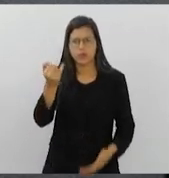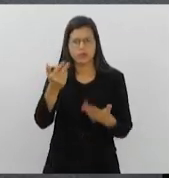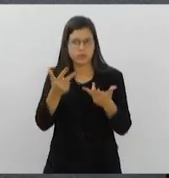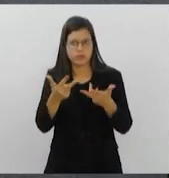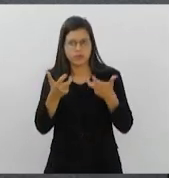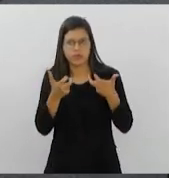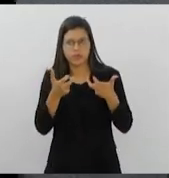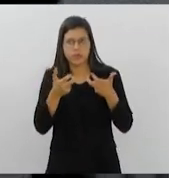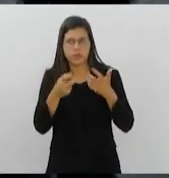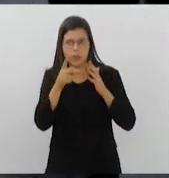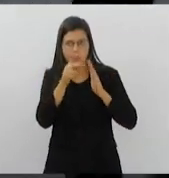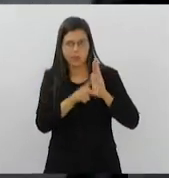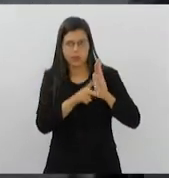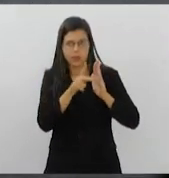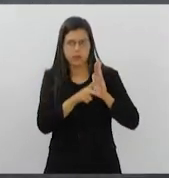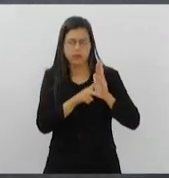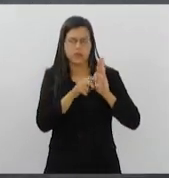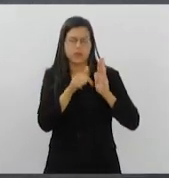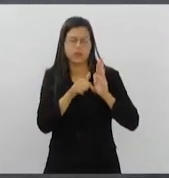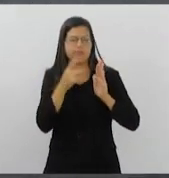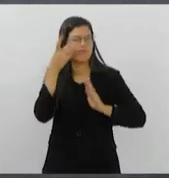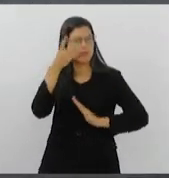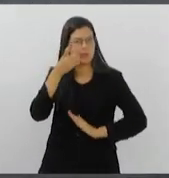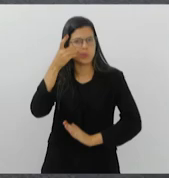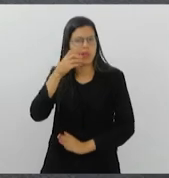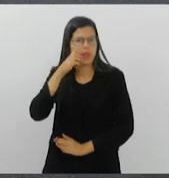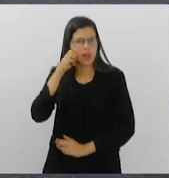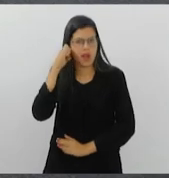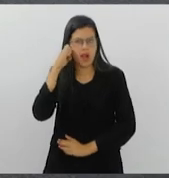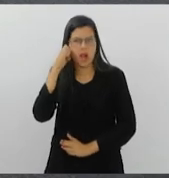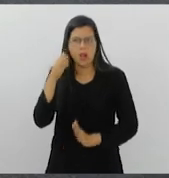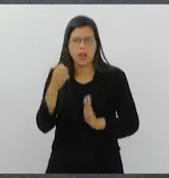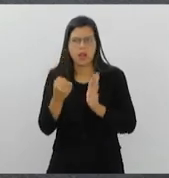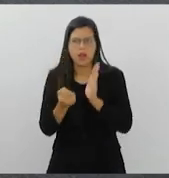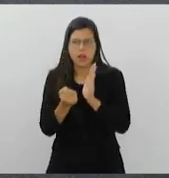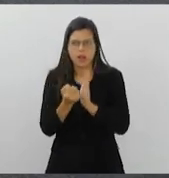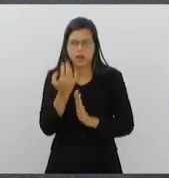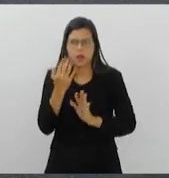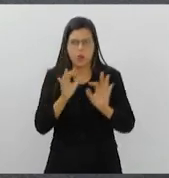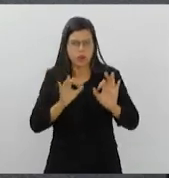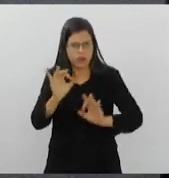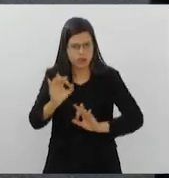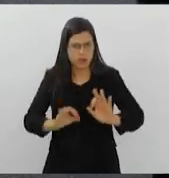projeto capitaneado pela deputada Érica Takimoto, mas todos nós fizemos